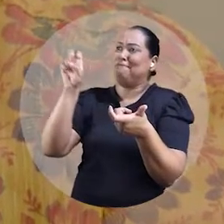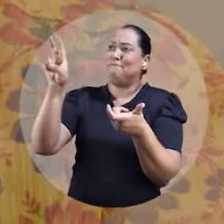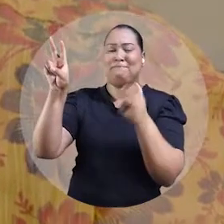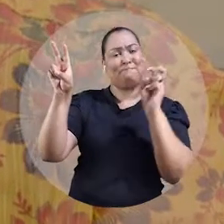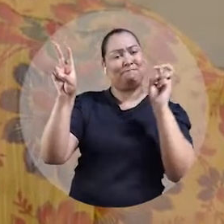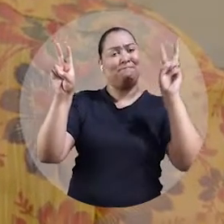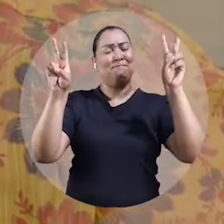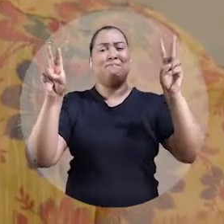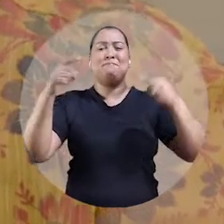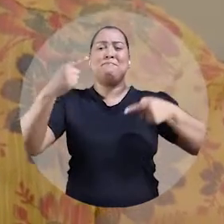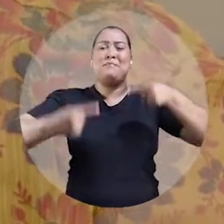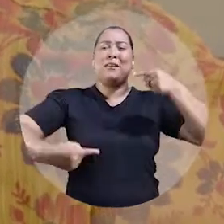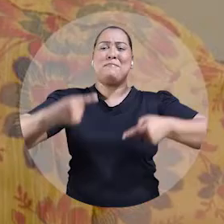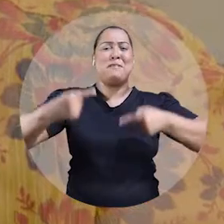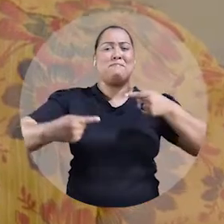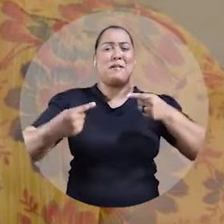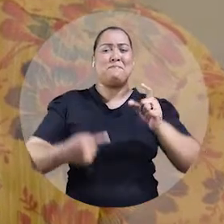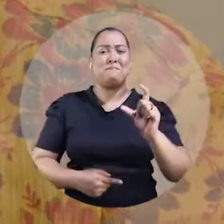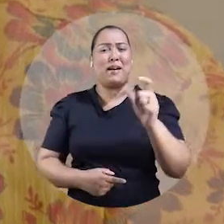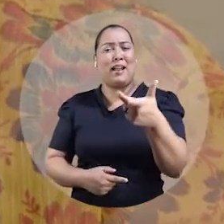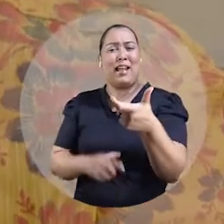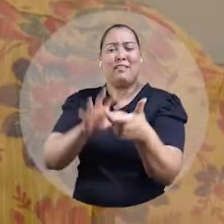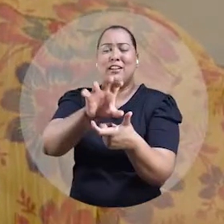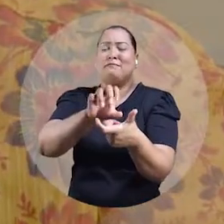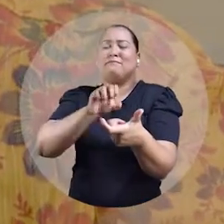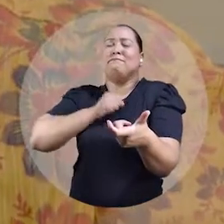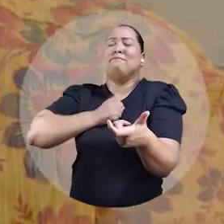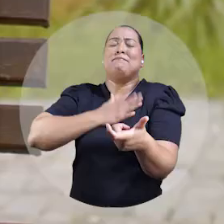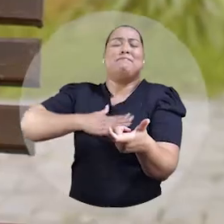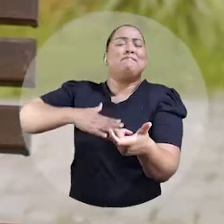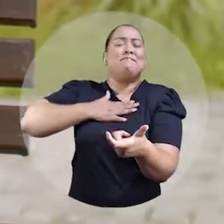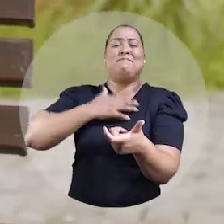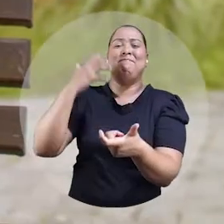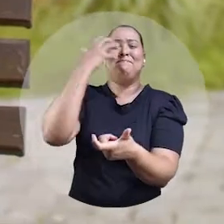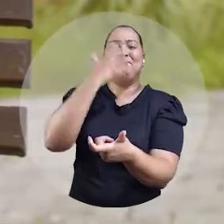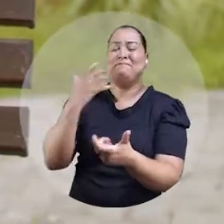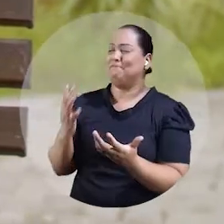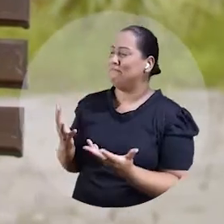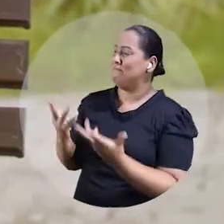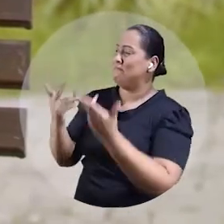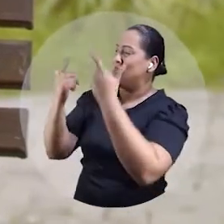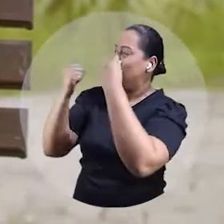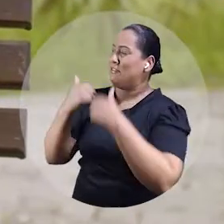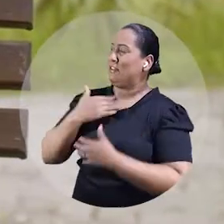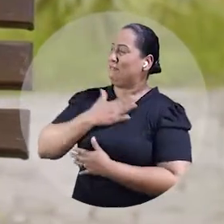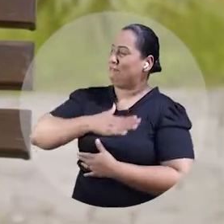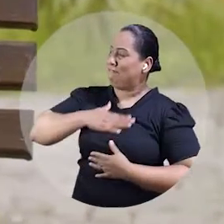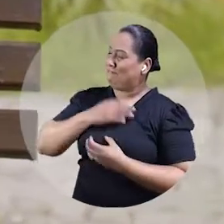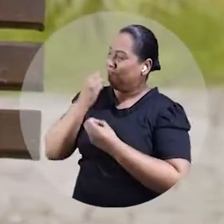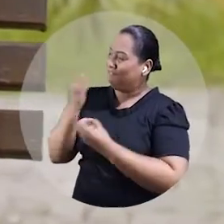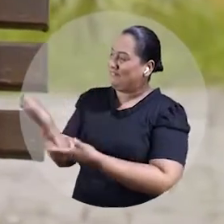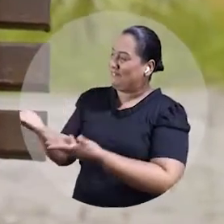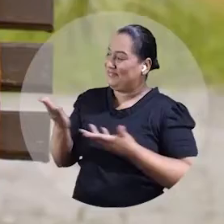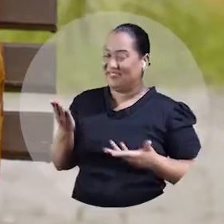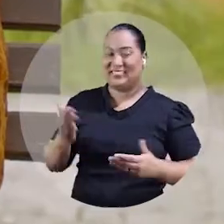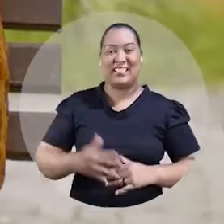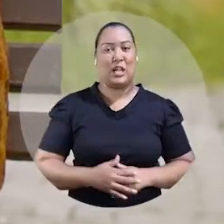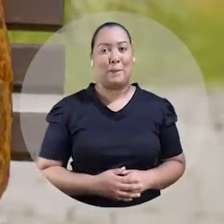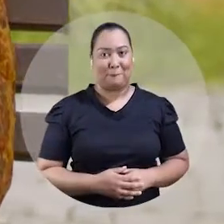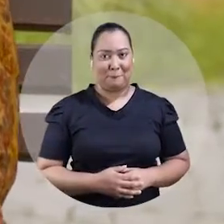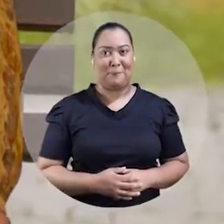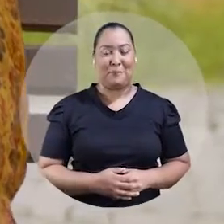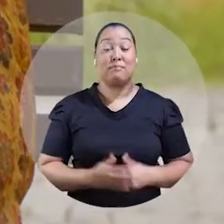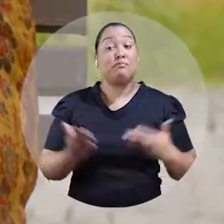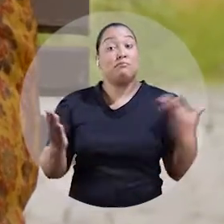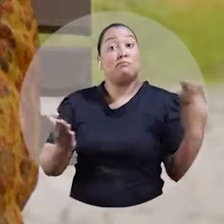né? E é a palavra, digamos assim, meu grande fascínio. Que maravilha, Lucinda. É um prazer te receber aqui. Eu queria